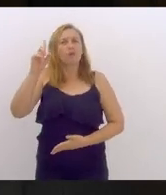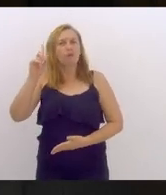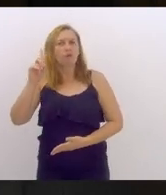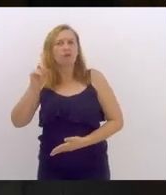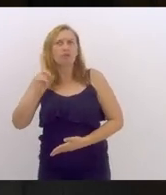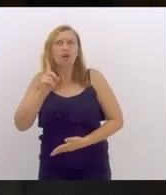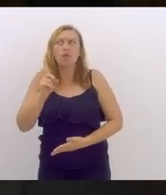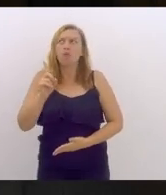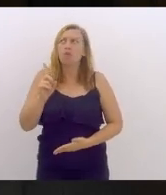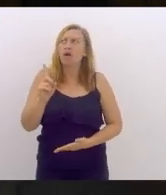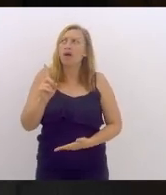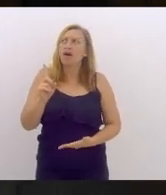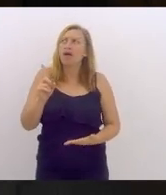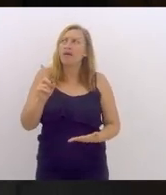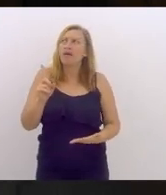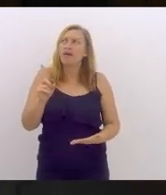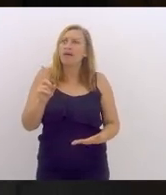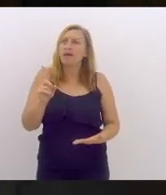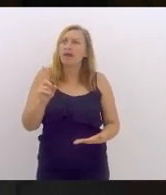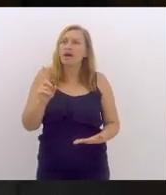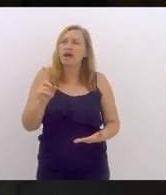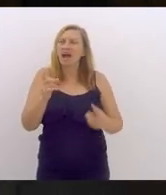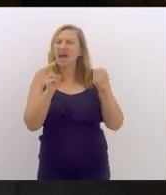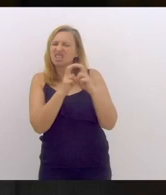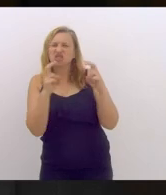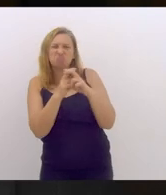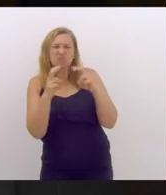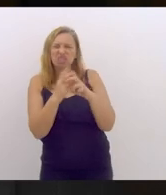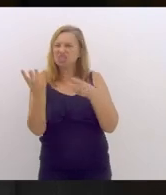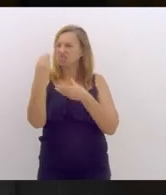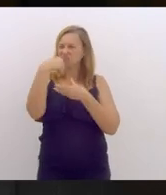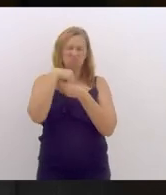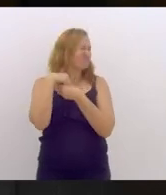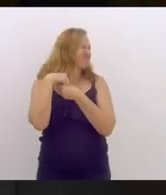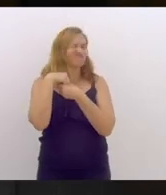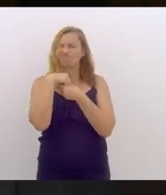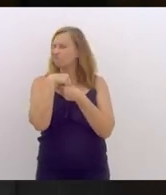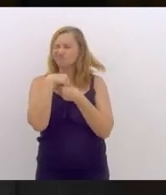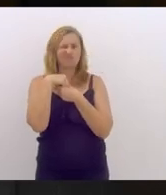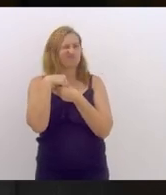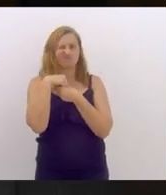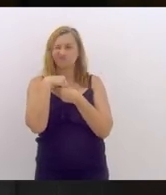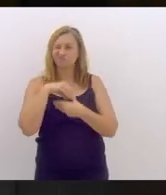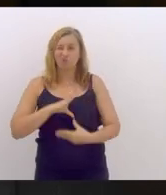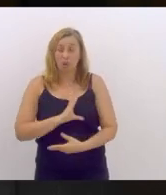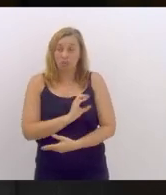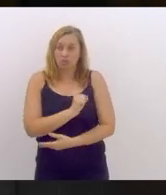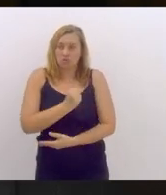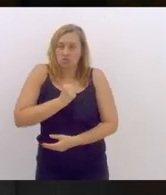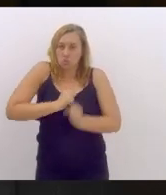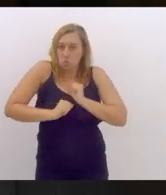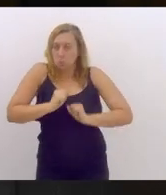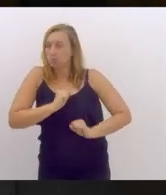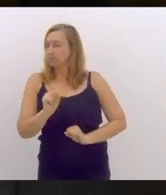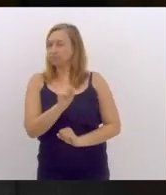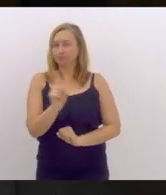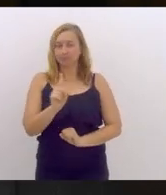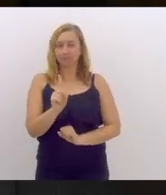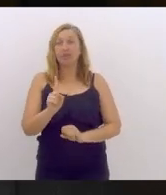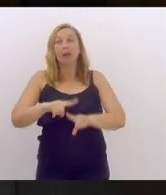fosse as brigas internas os amores e os olhos